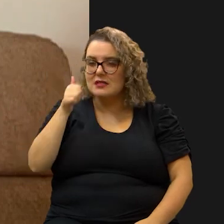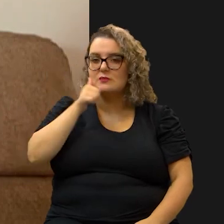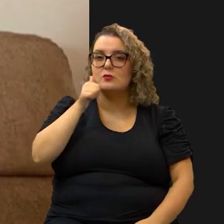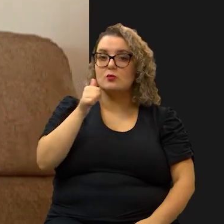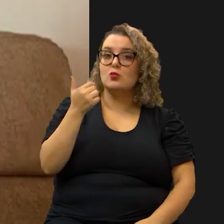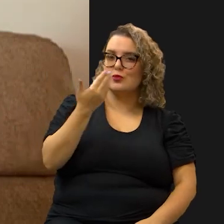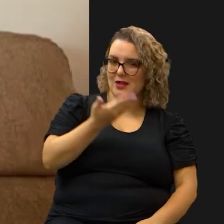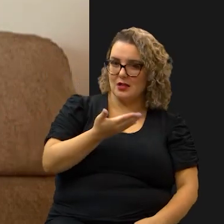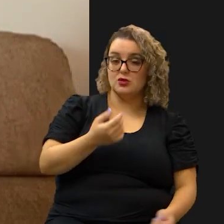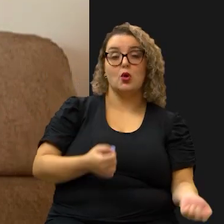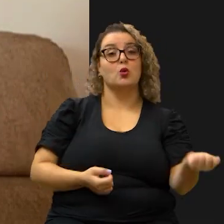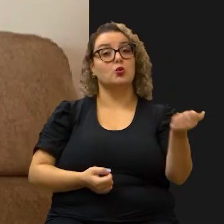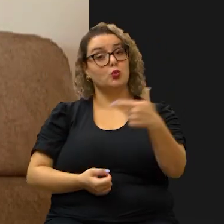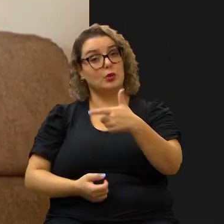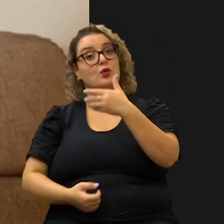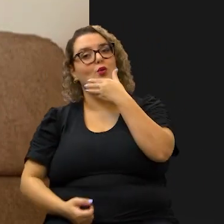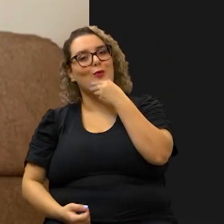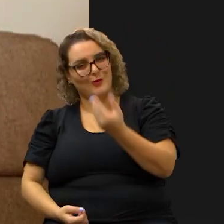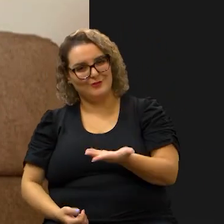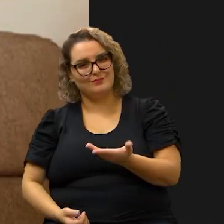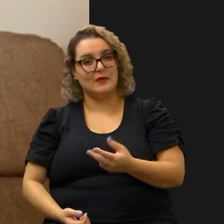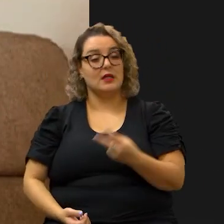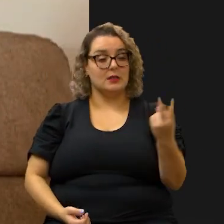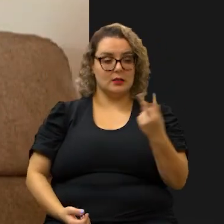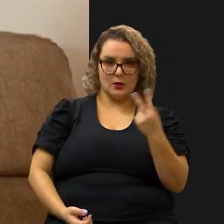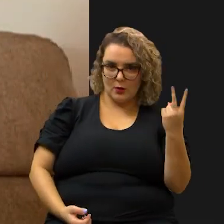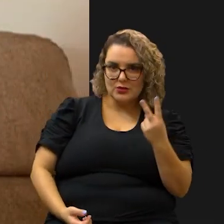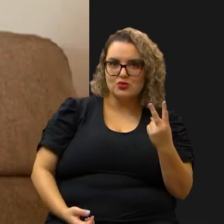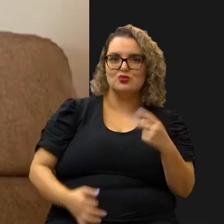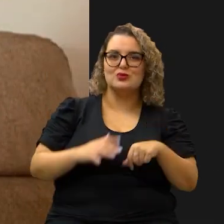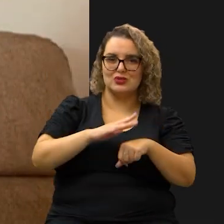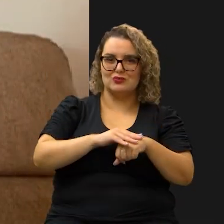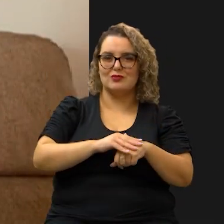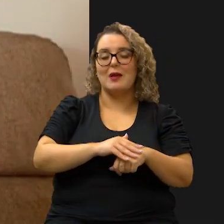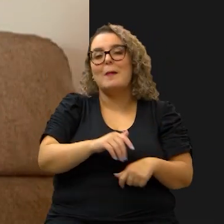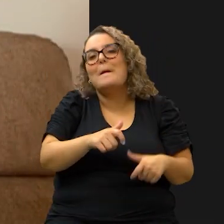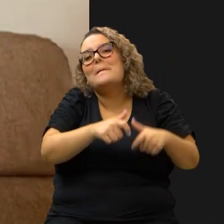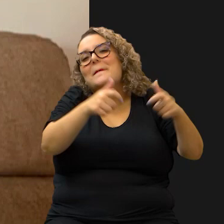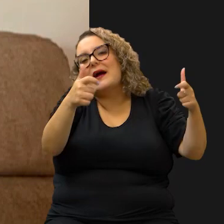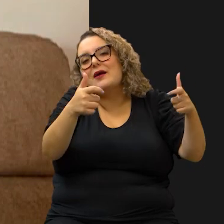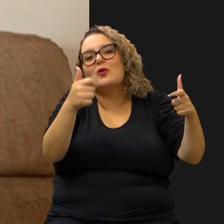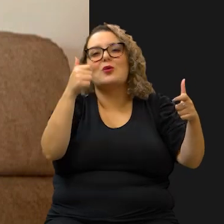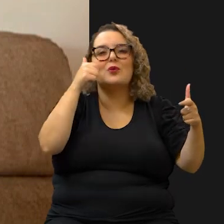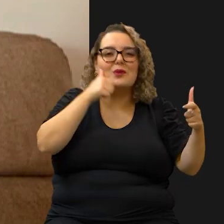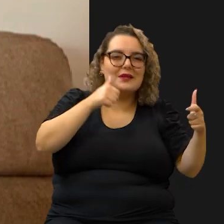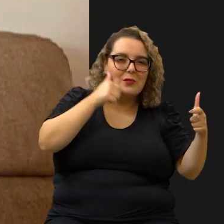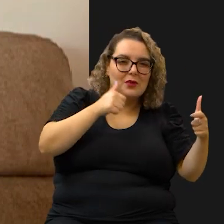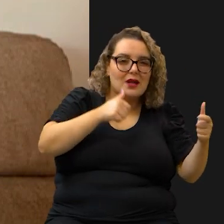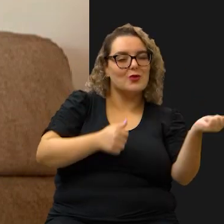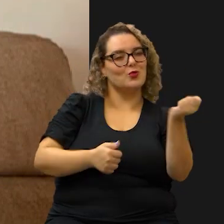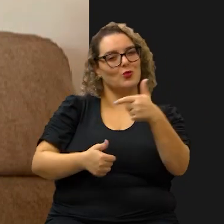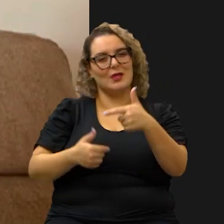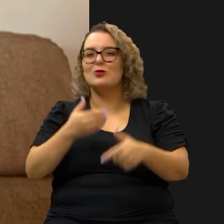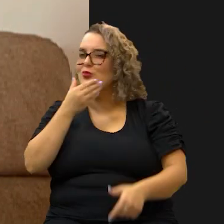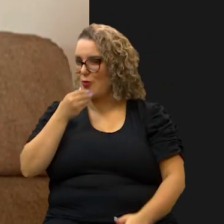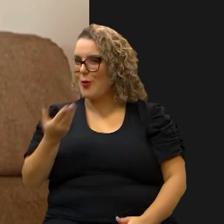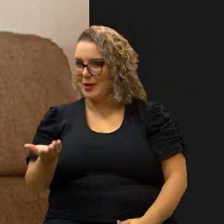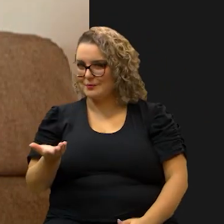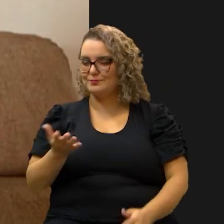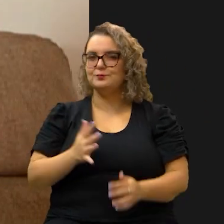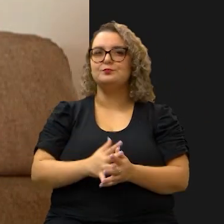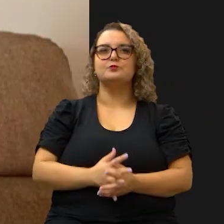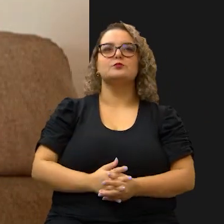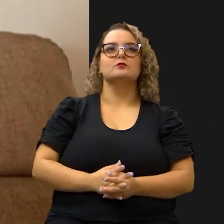vezes mais mulheres do que homens. Ou seja, ambas as doenças são muito mais prevalentes no sexo feminino.